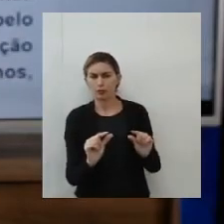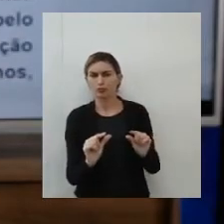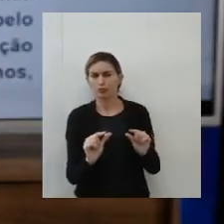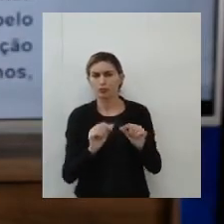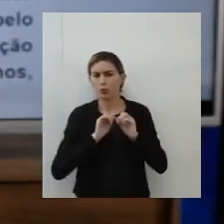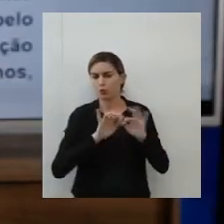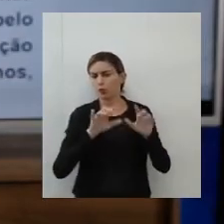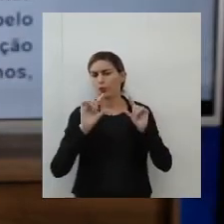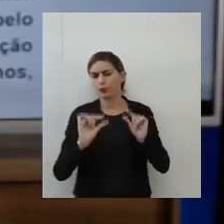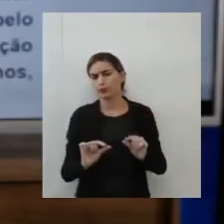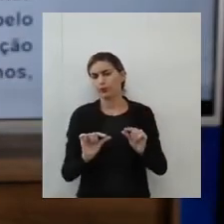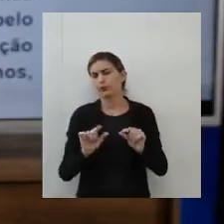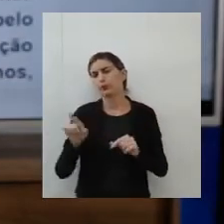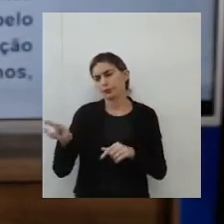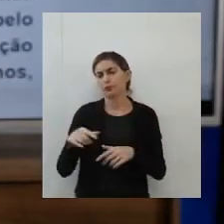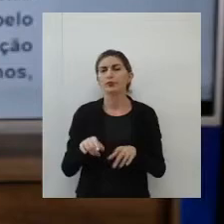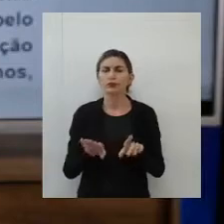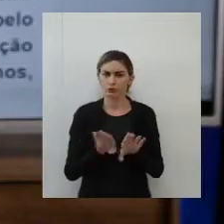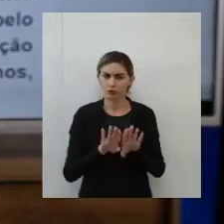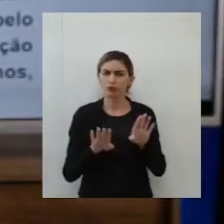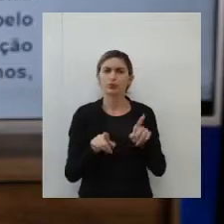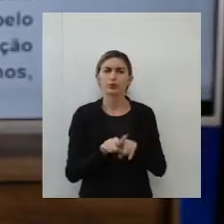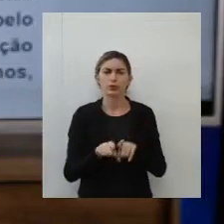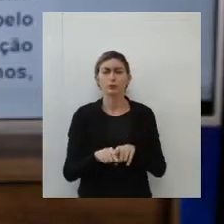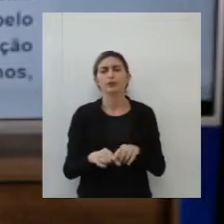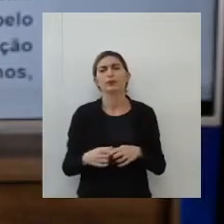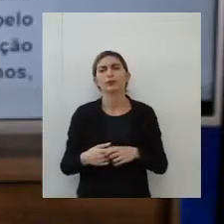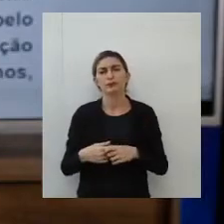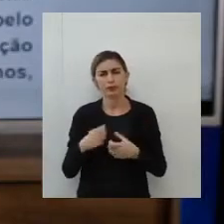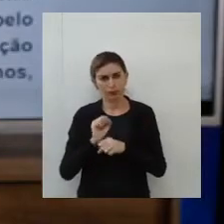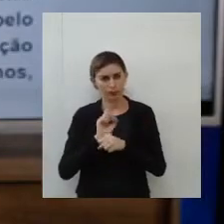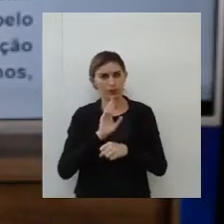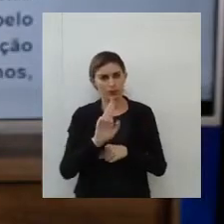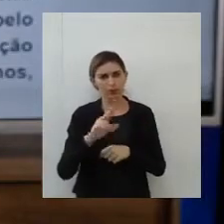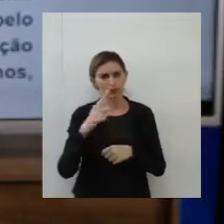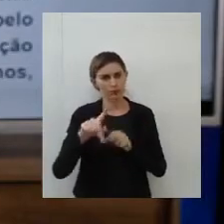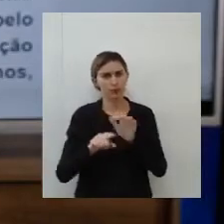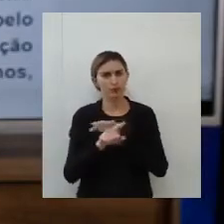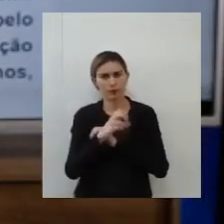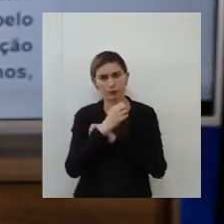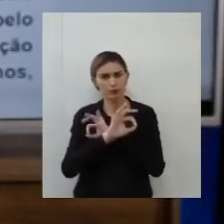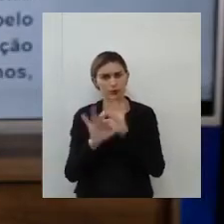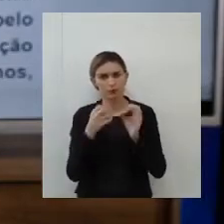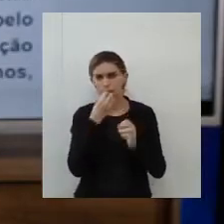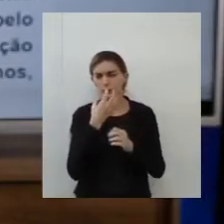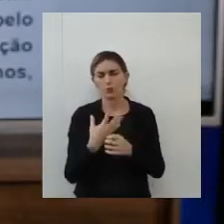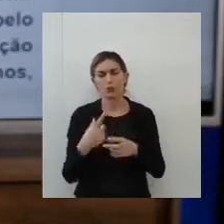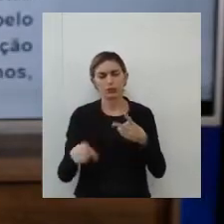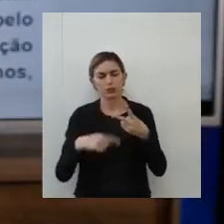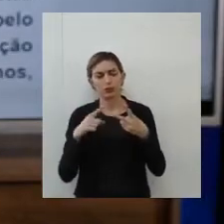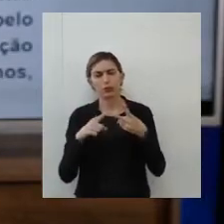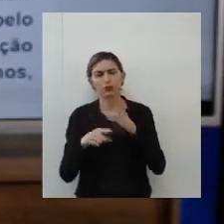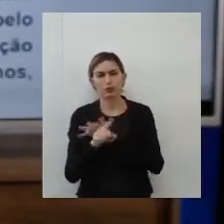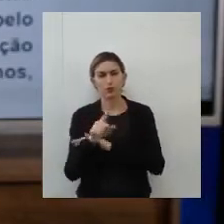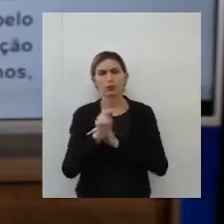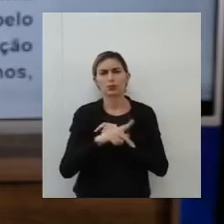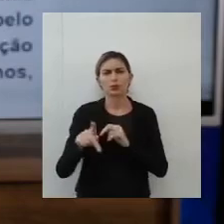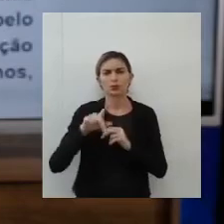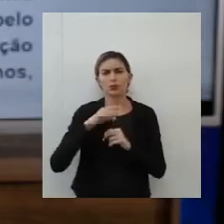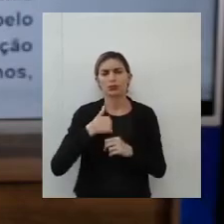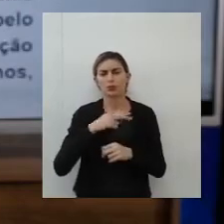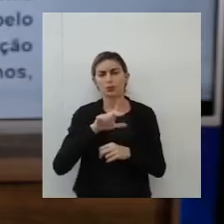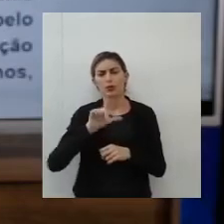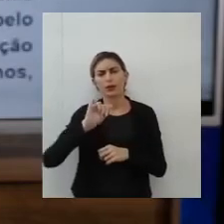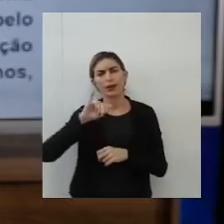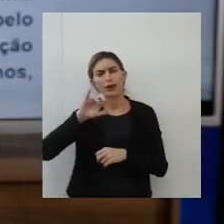menor, mas chegou também. Tá certo? Espero ter respondido sua pergunta, cara. Foi muito boa. Segunda pergunta. Professor, meu nome é